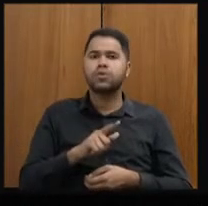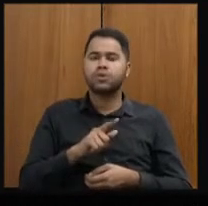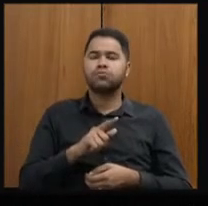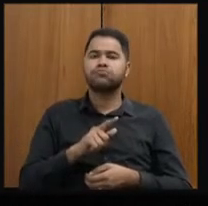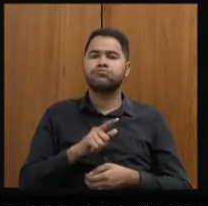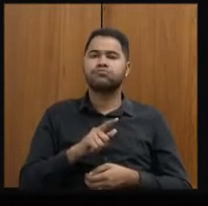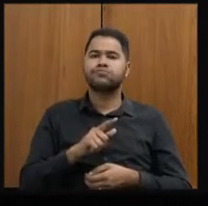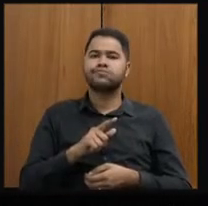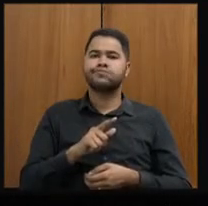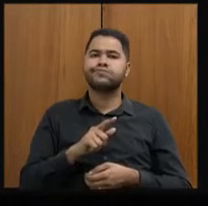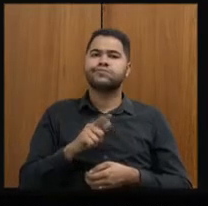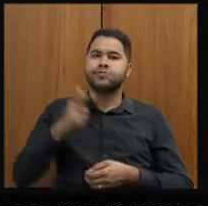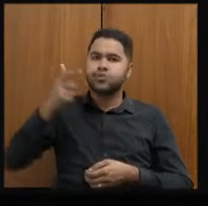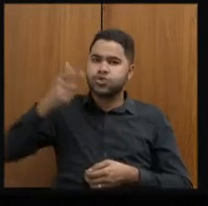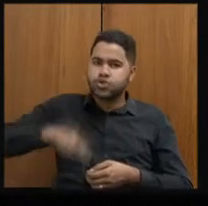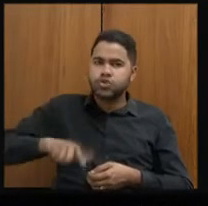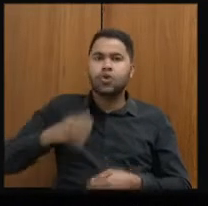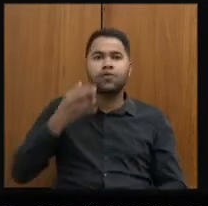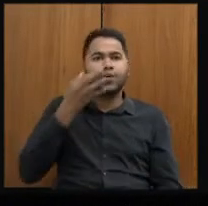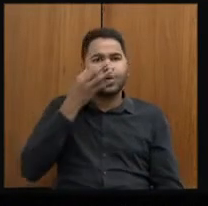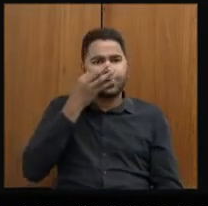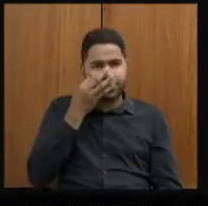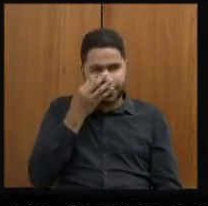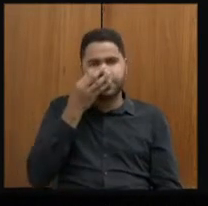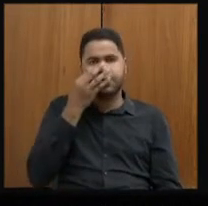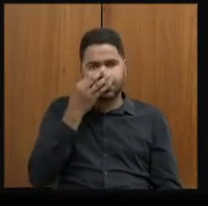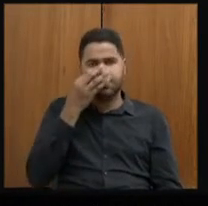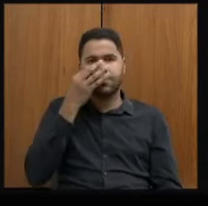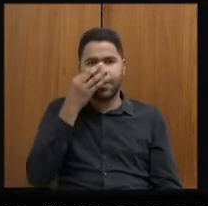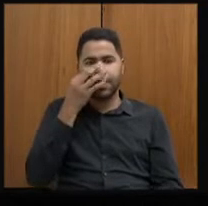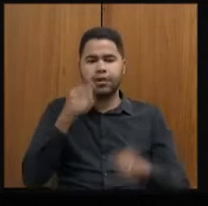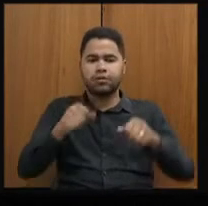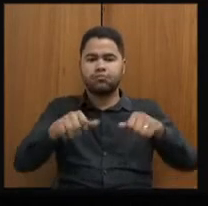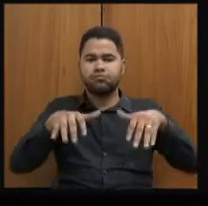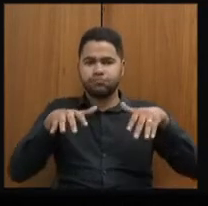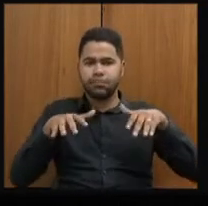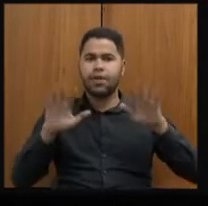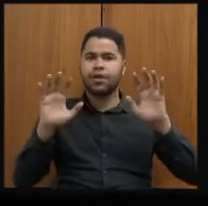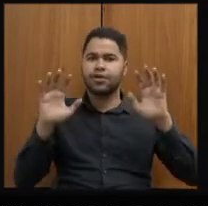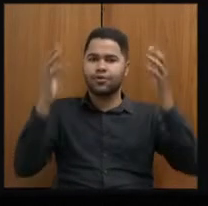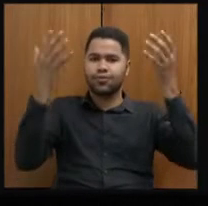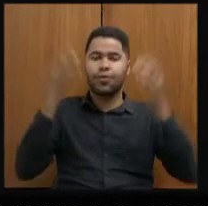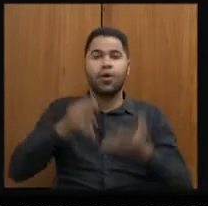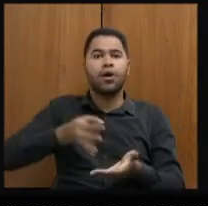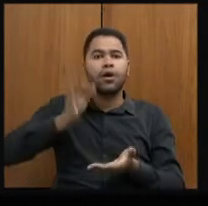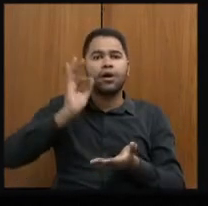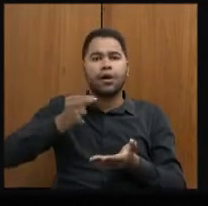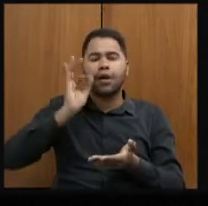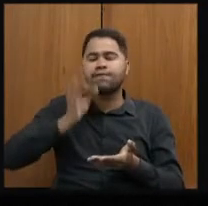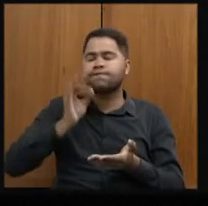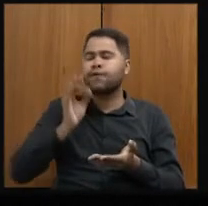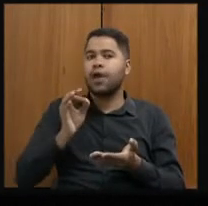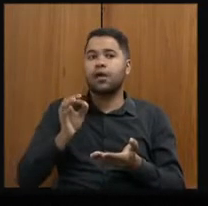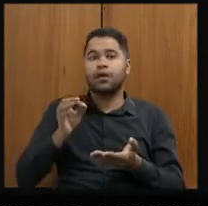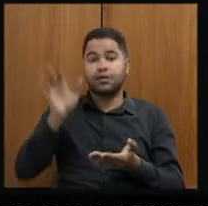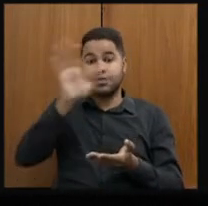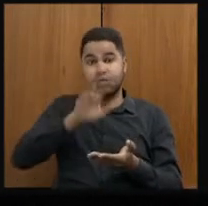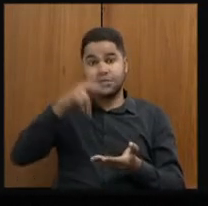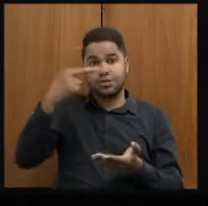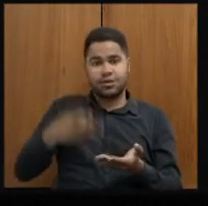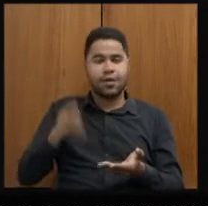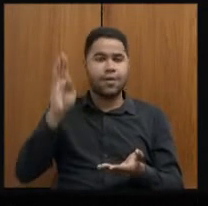voltar a fazer presencialmente a questão da pouca fé é uma o evento da cafeicultura nacional